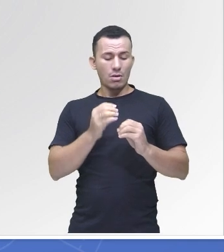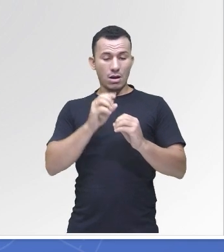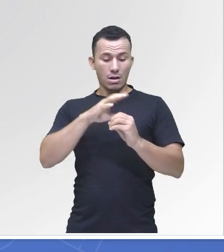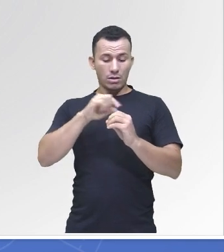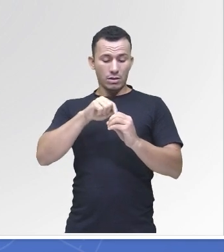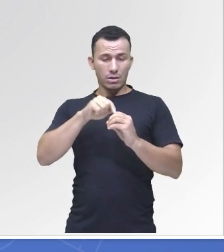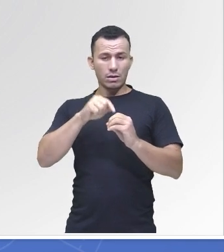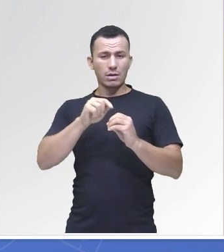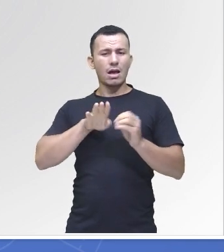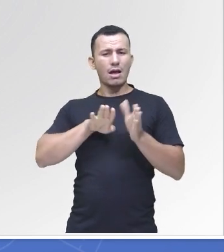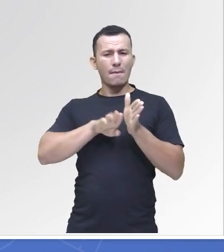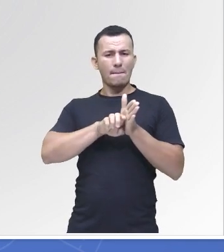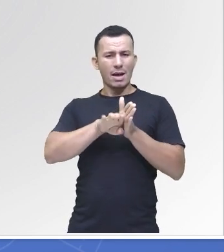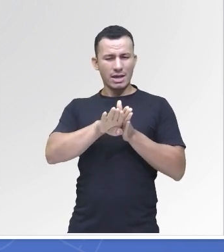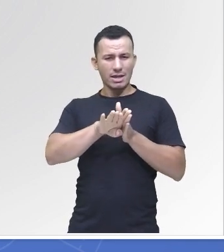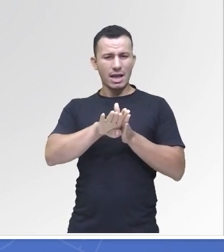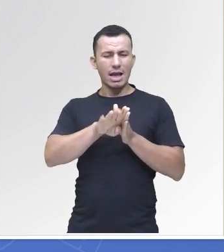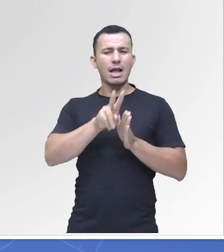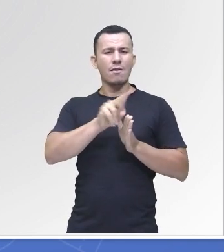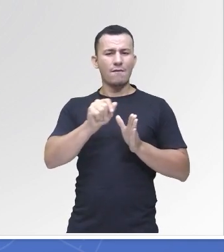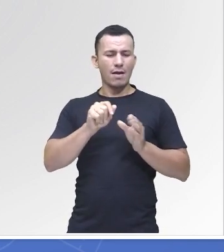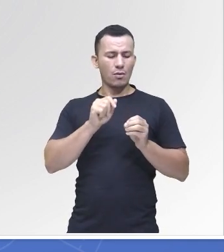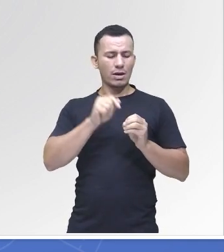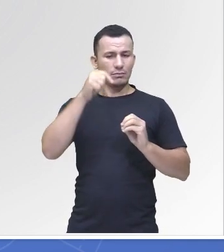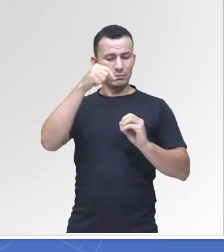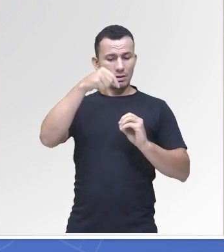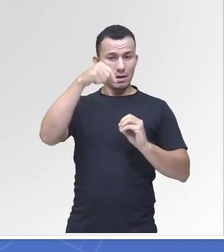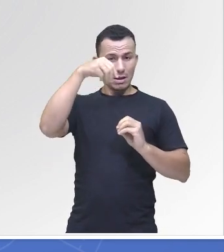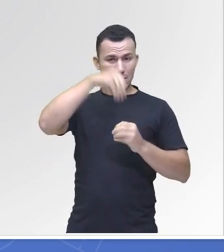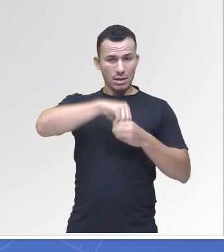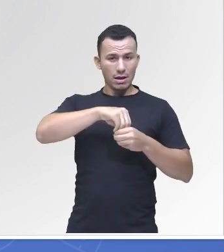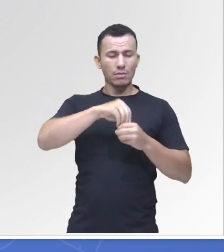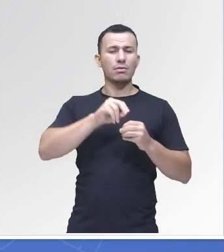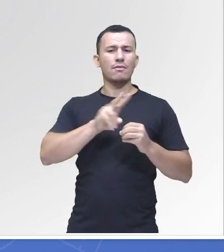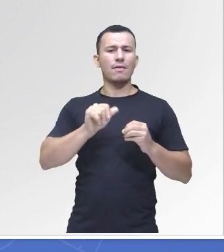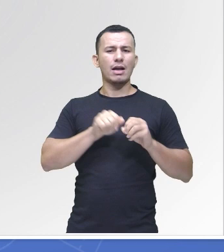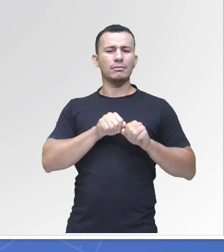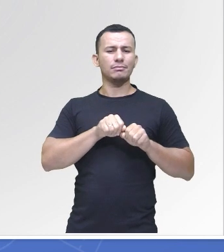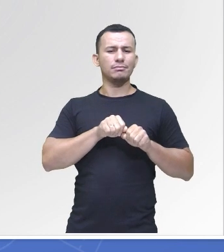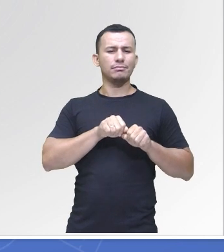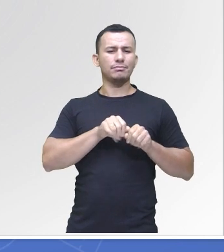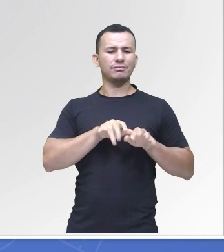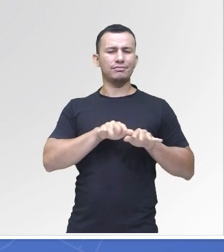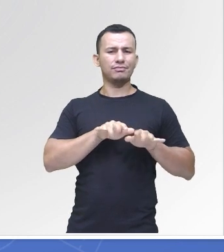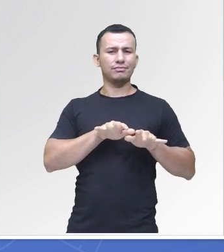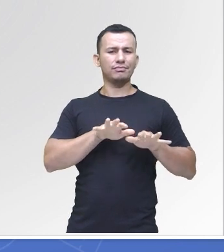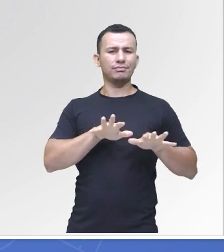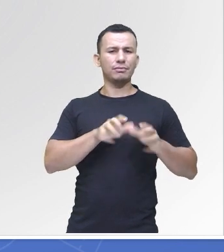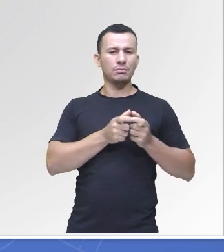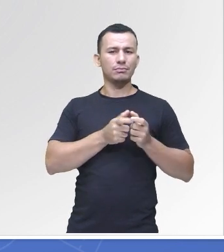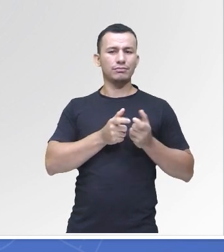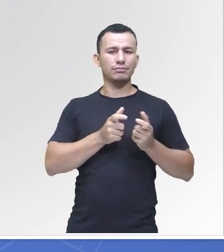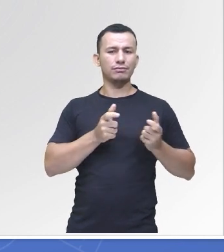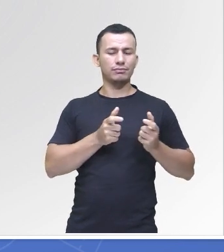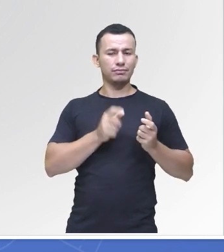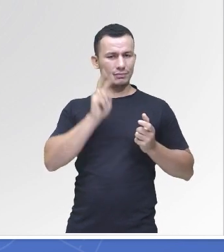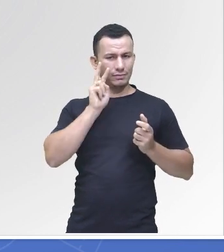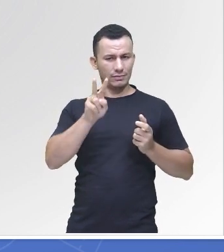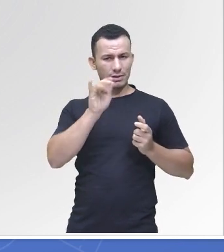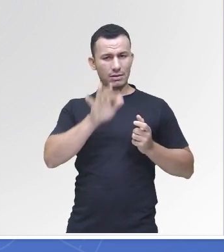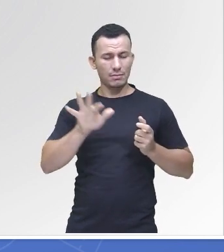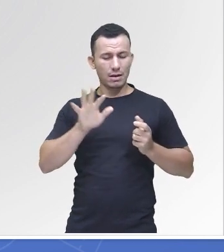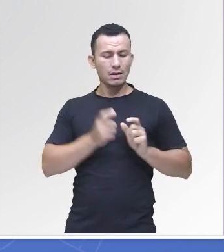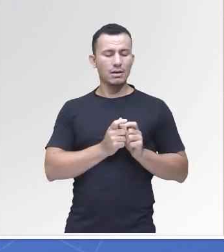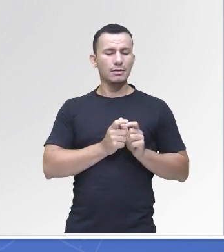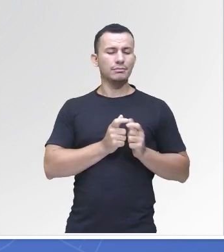os bacteriófagos começam a se multiplicar dentro dessa célula. Olha só a quantidade de bacteriófagos que se multiplicou. Como